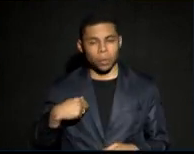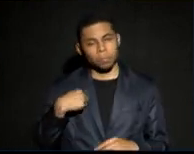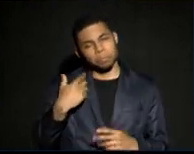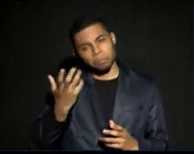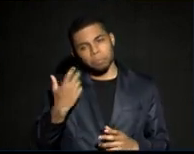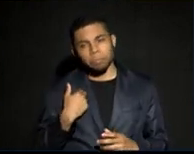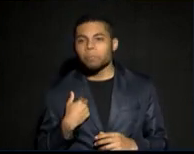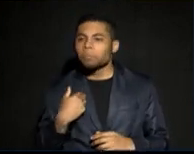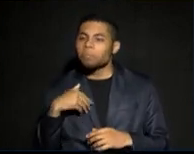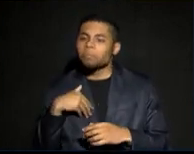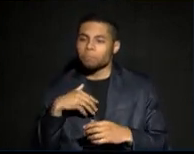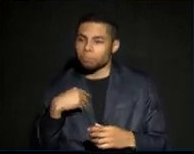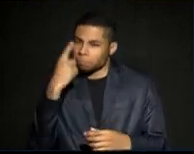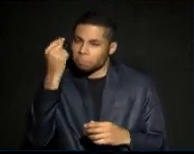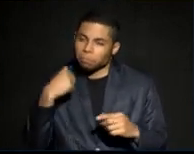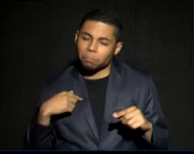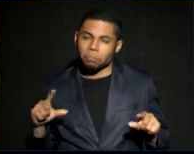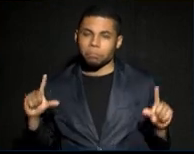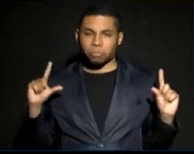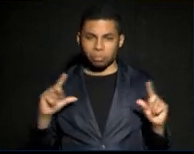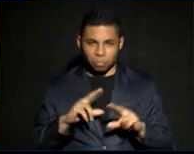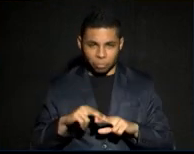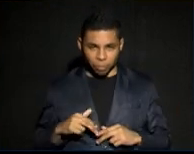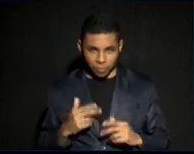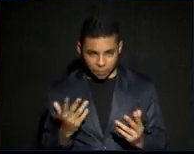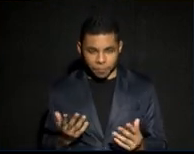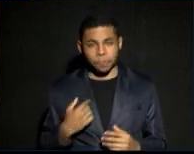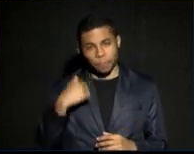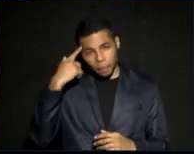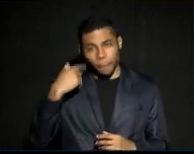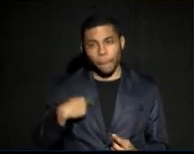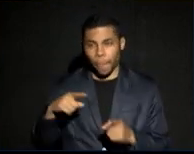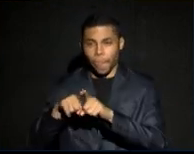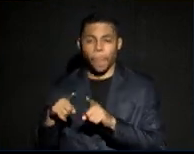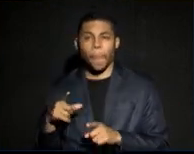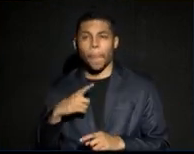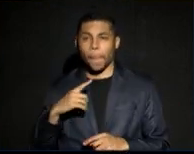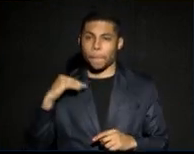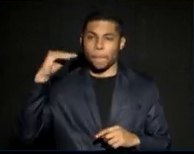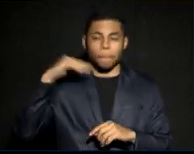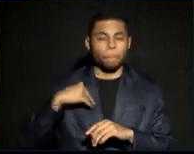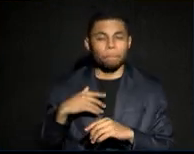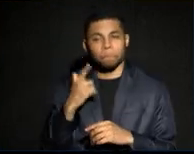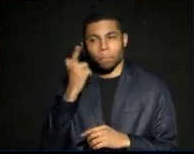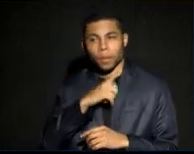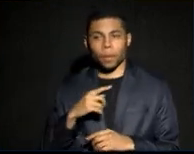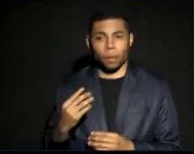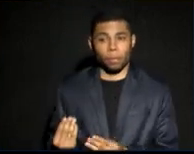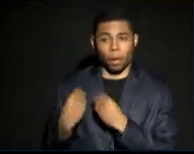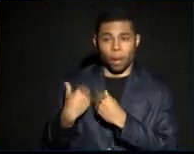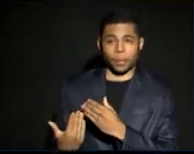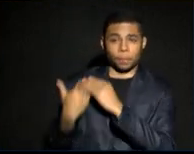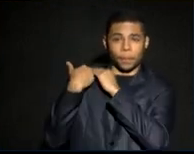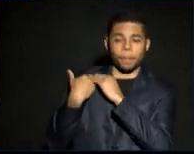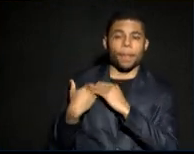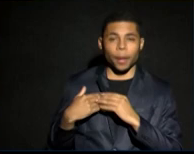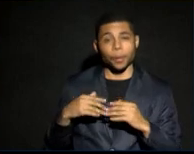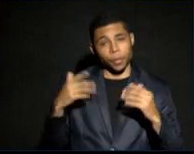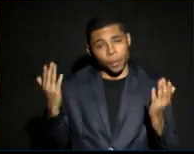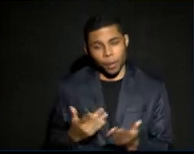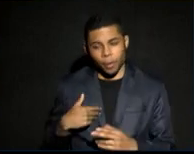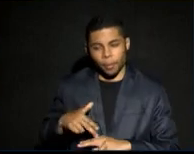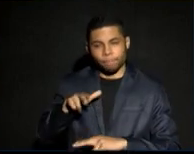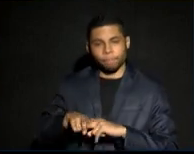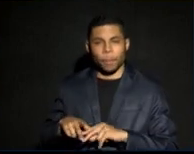presidente da Assembleia de São Paulo por isso liderei bancada em Brasília por isso Okay cargos públicos e por isso que hoje estou sentado na cadeira